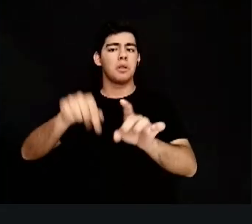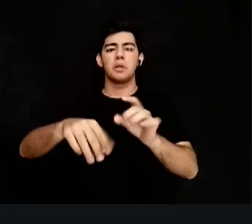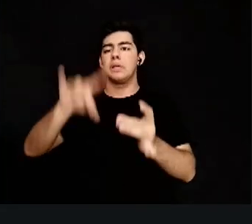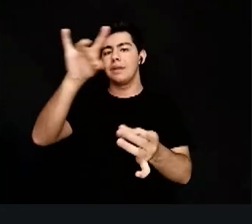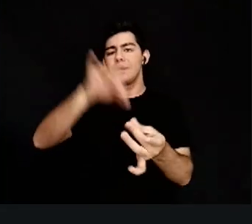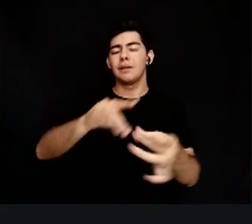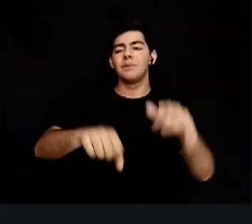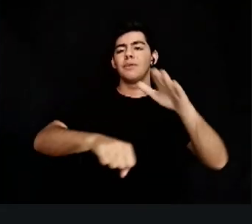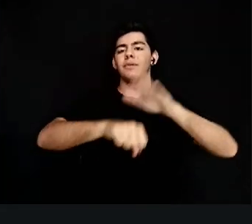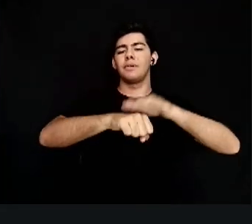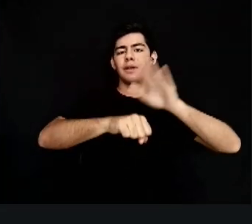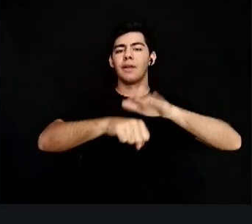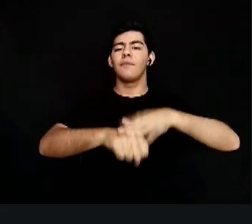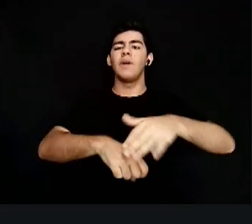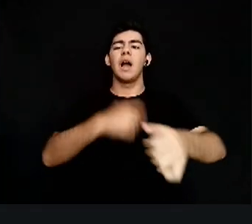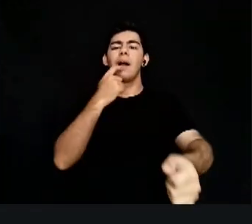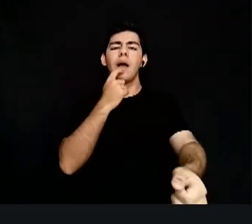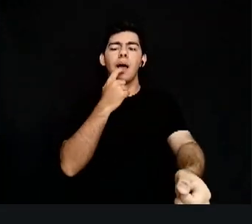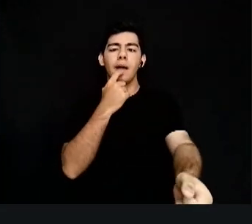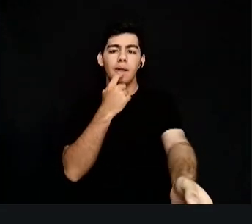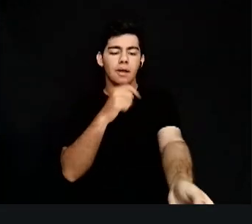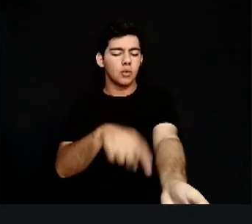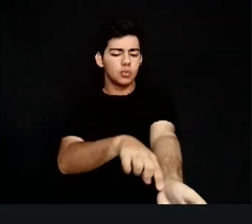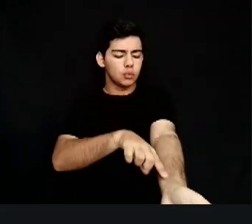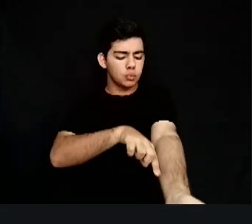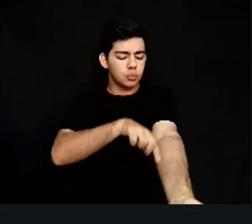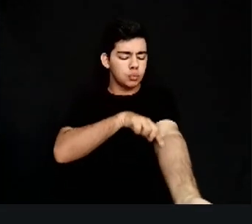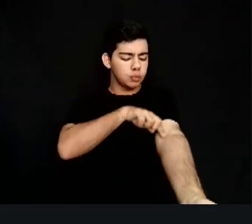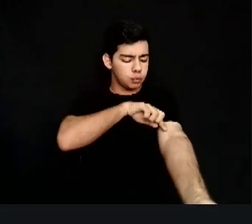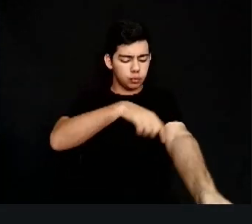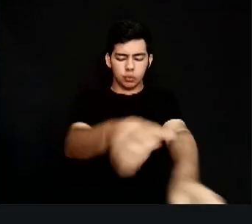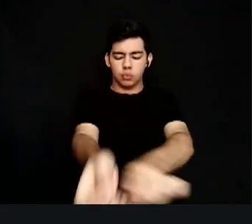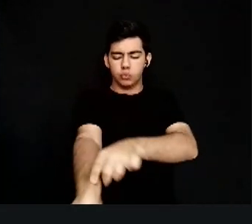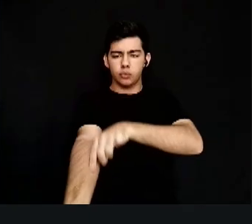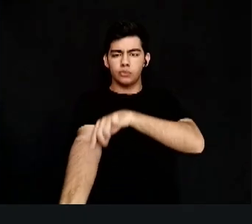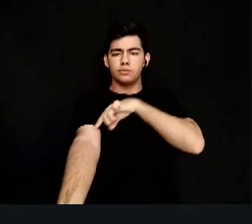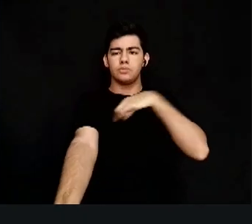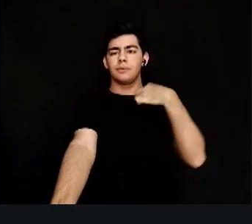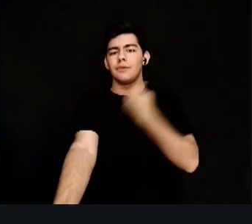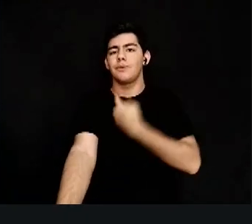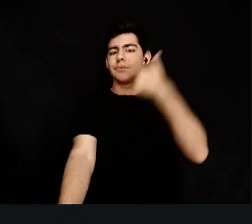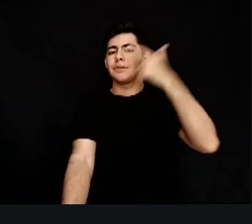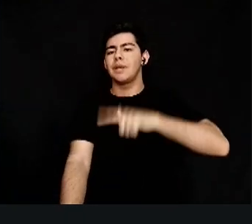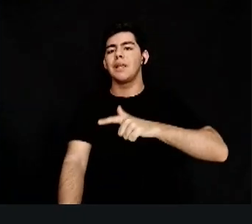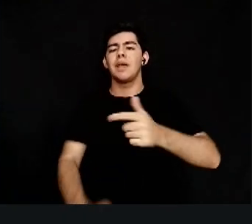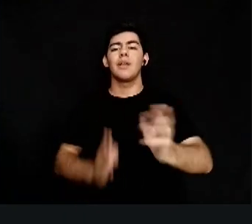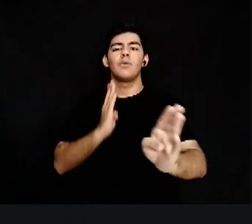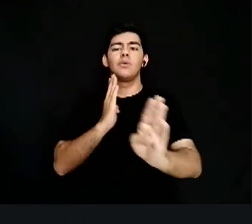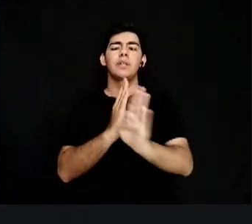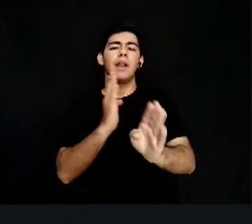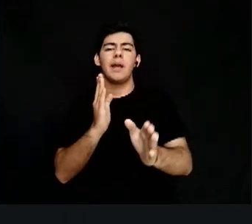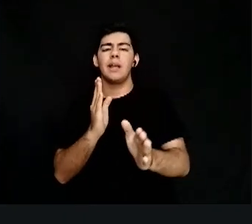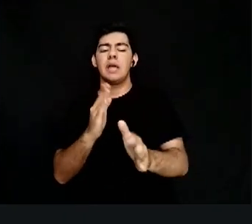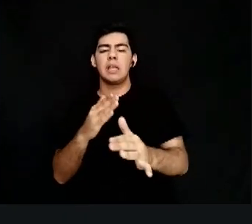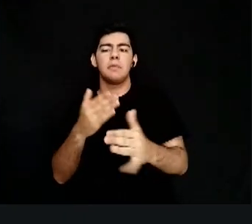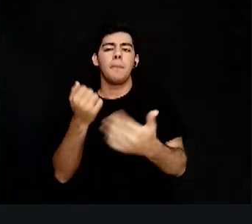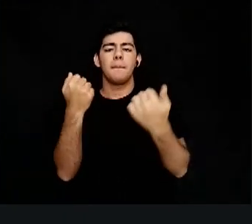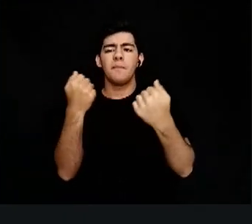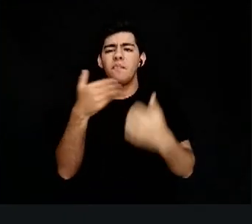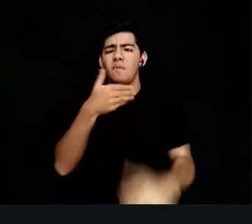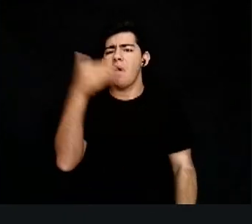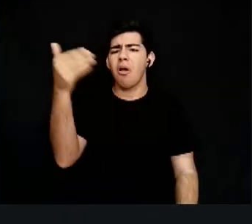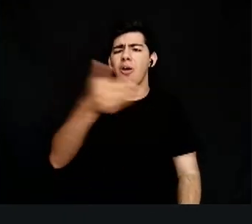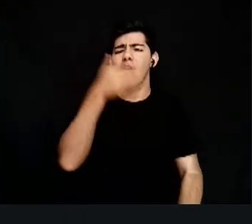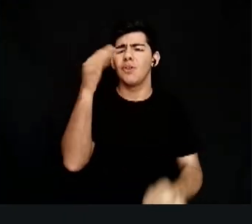ultrassom específico que vê os vasos sanguíneos, que a gente consegue fazer o diagnóstico da trombose de maneira não